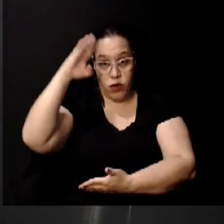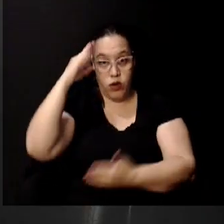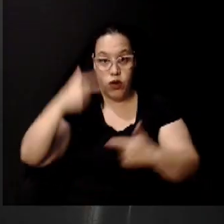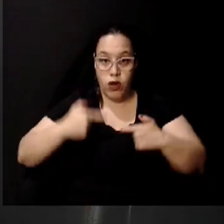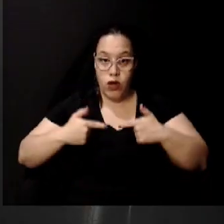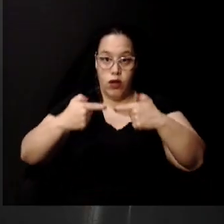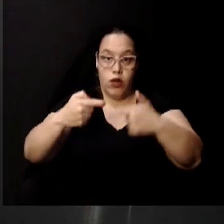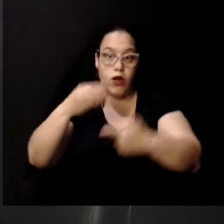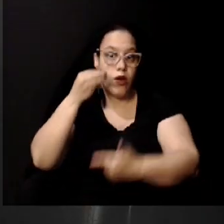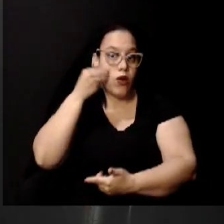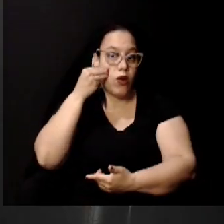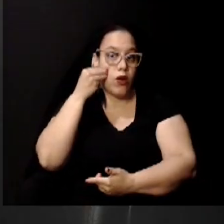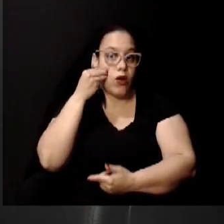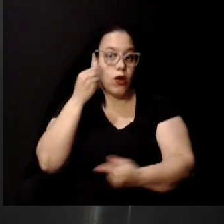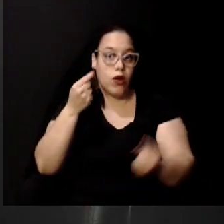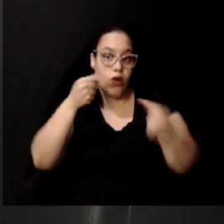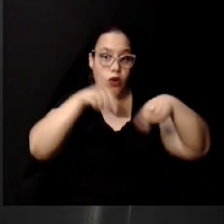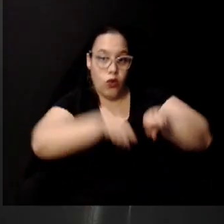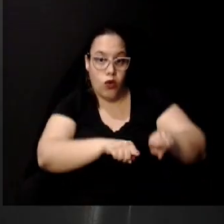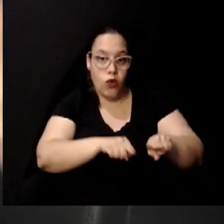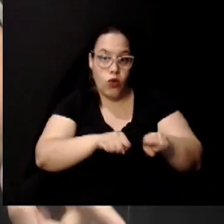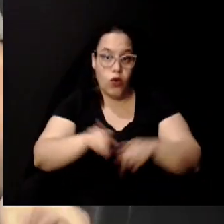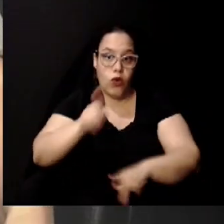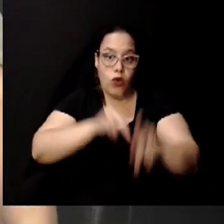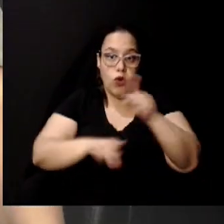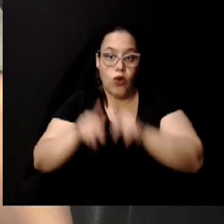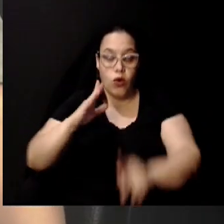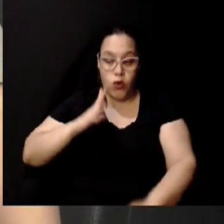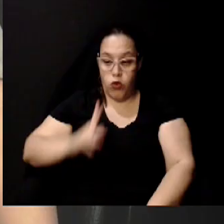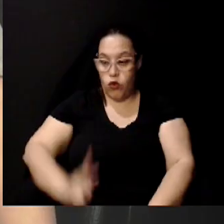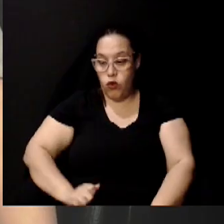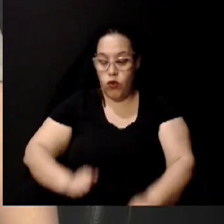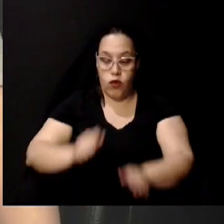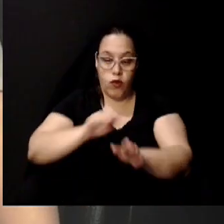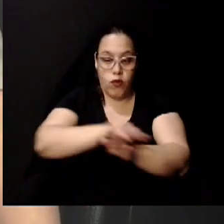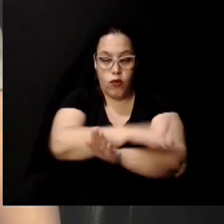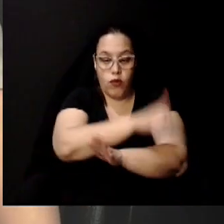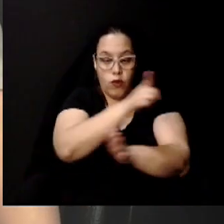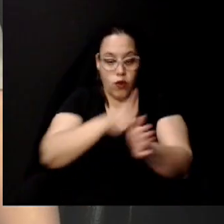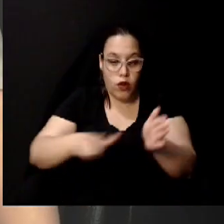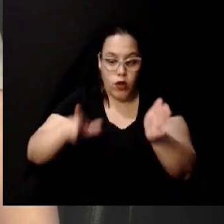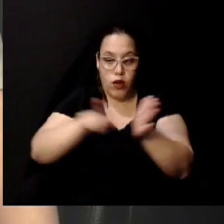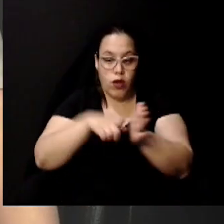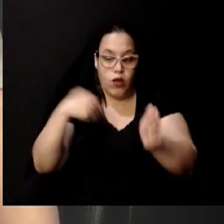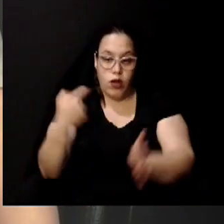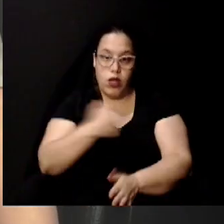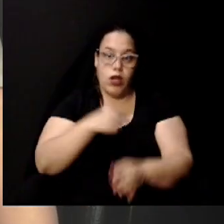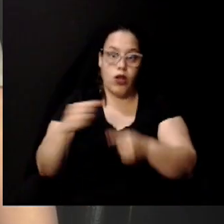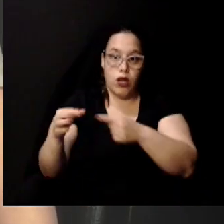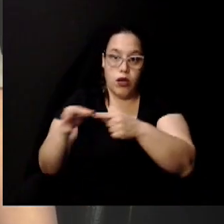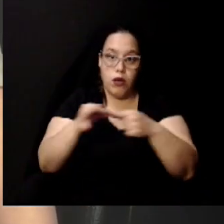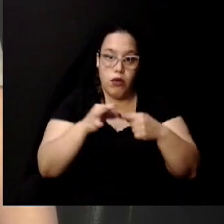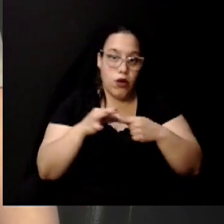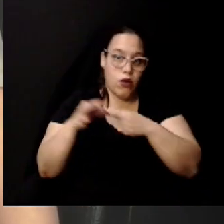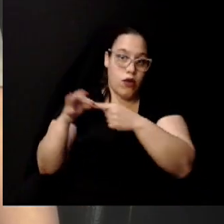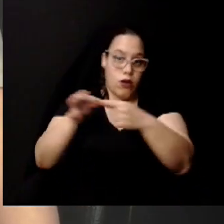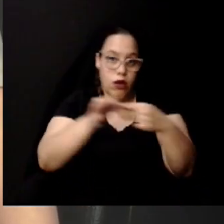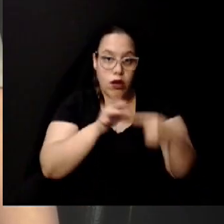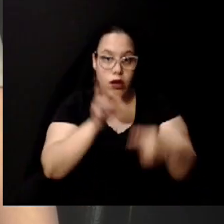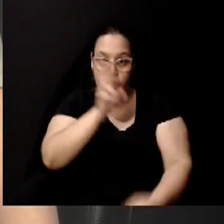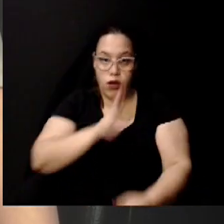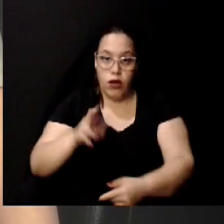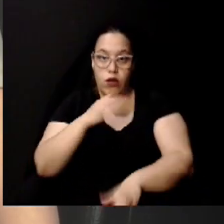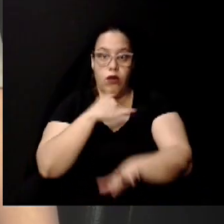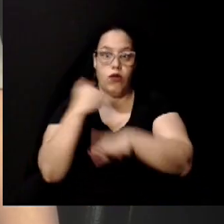o povo de Gaza, o povo da Palestina, depois vai ser replicado nas nossas periferias. Está sendo usada para matar os